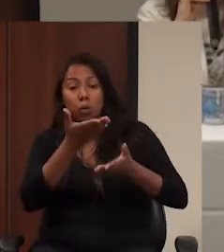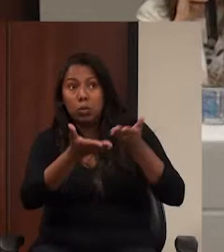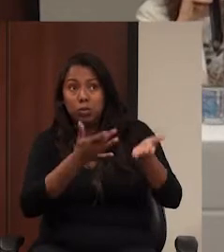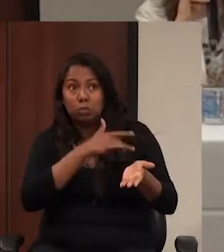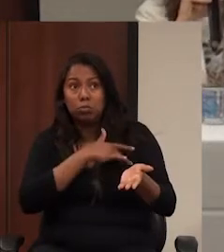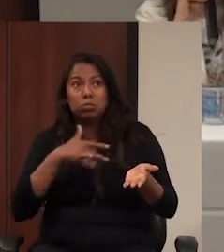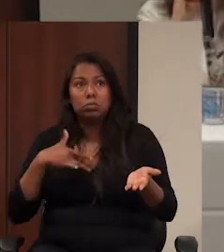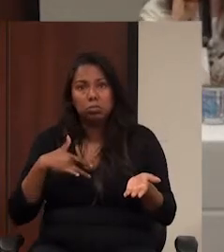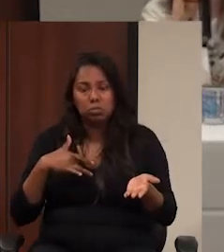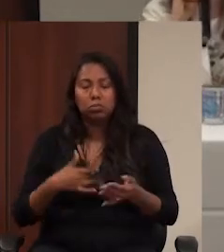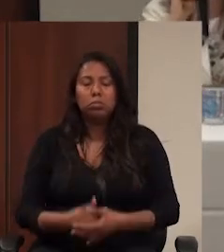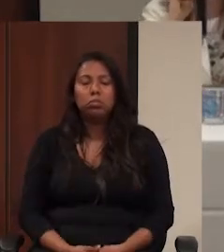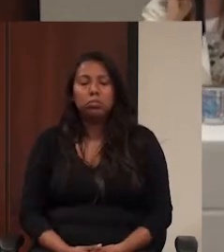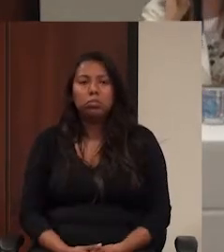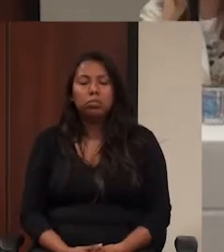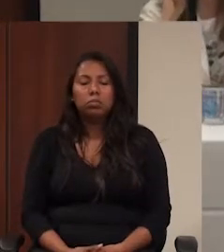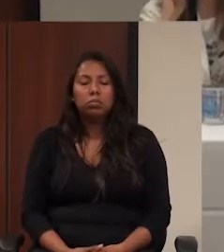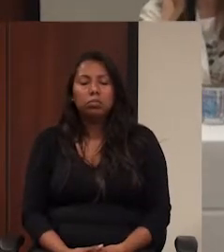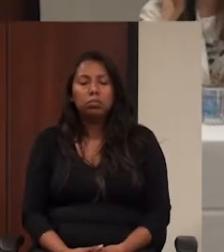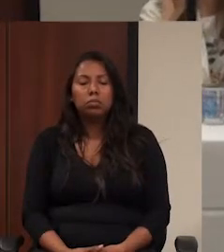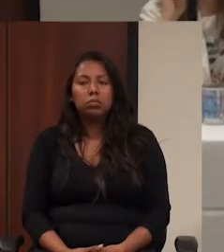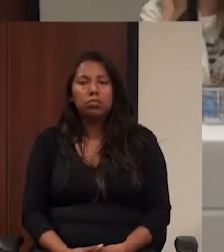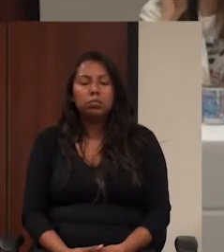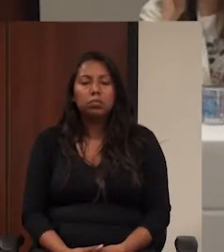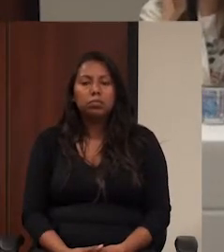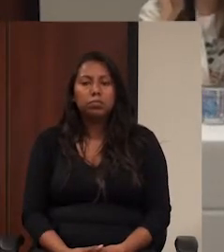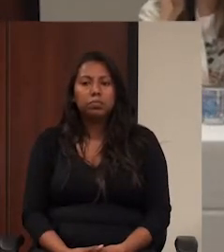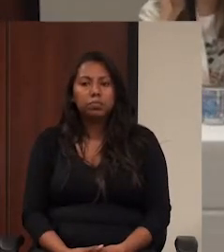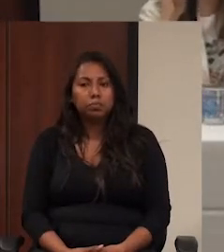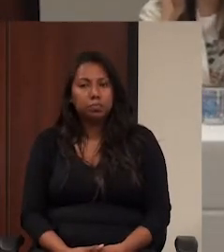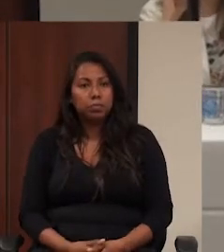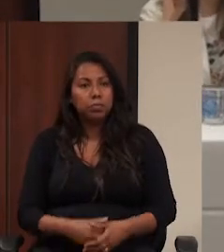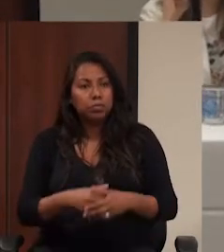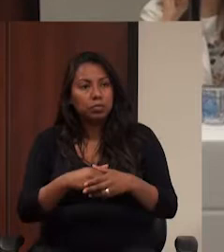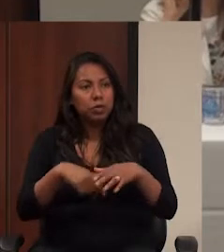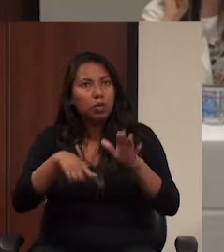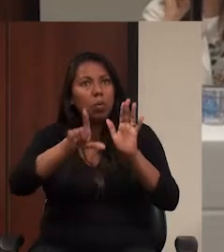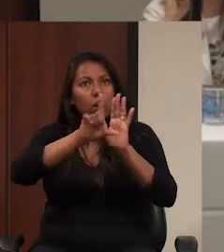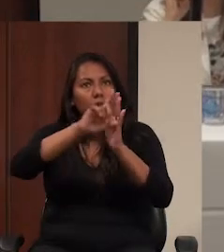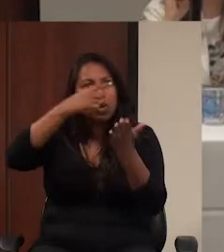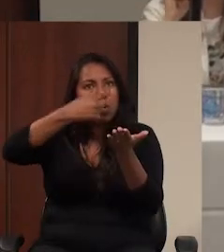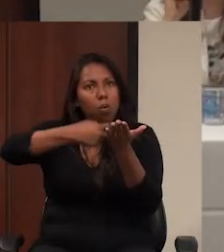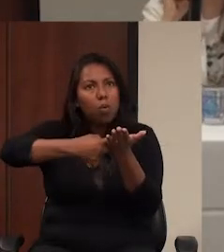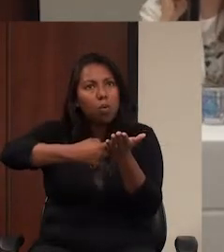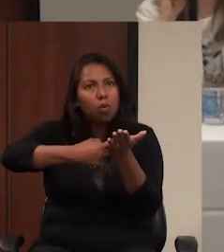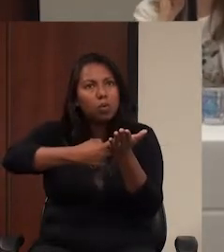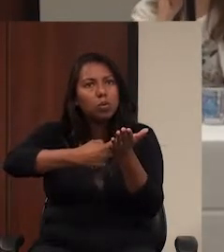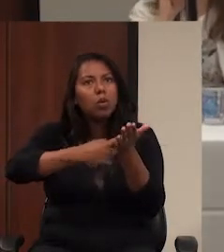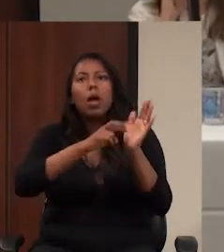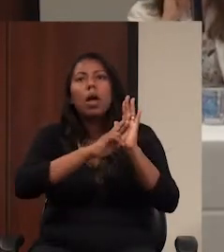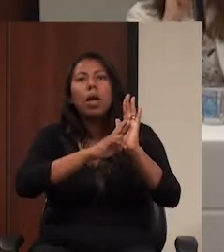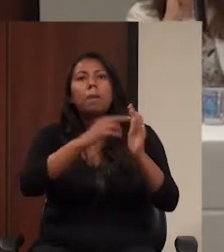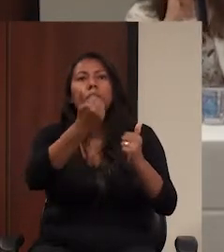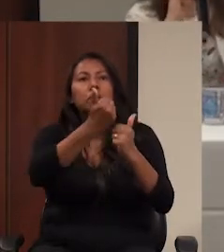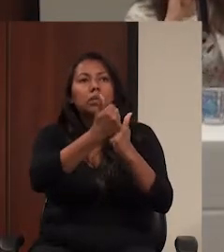consentimento e admissão relacionados a temas de saúde. Então, essa lei de acordo de representação, ela permite o quê? Que as pessoas autorizem 1 ou